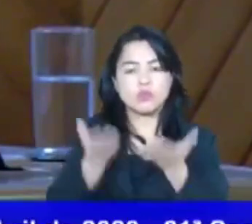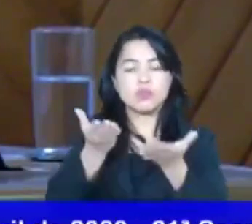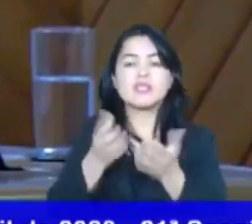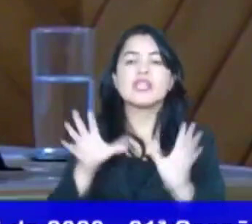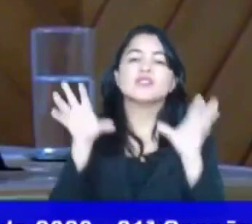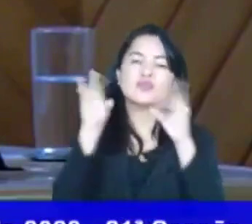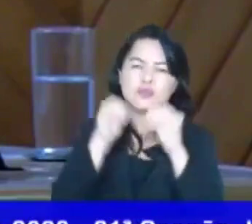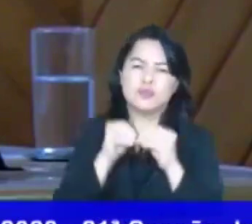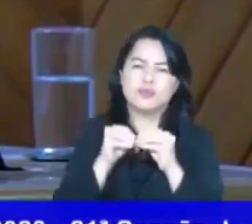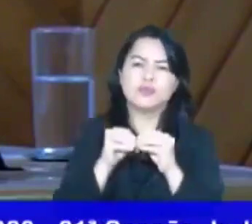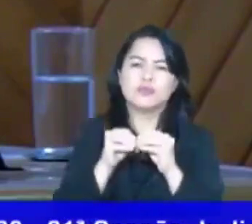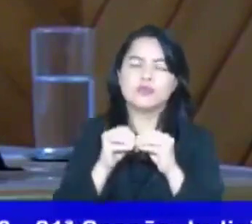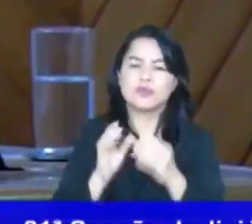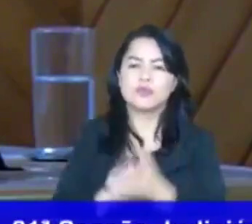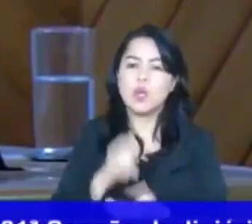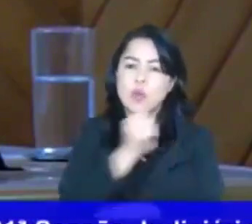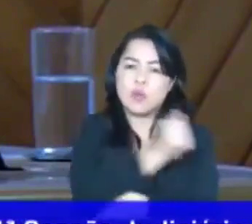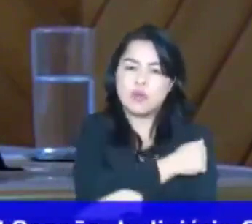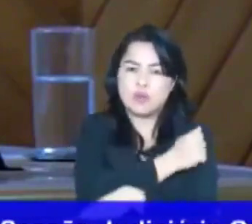resumo, o